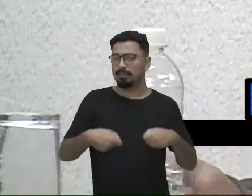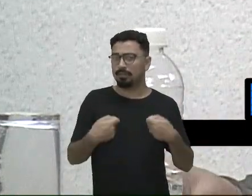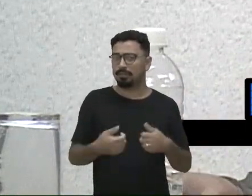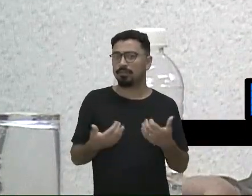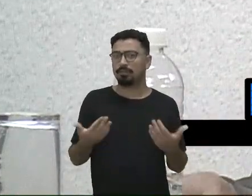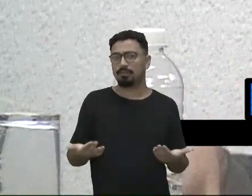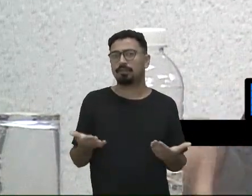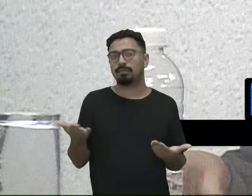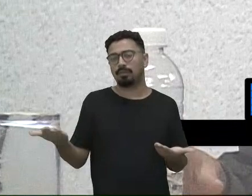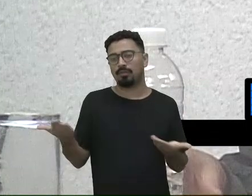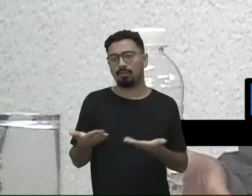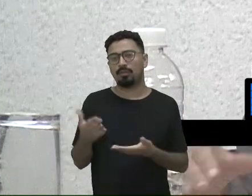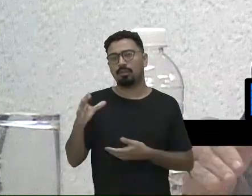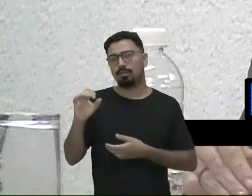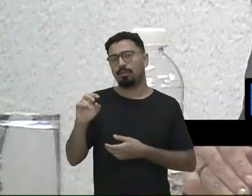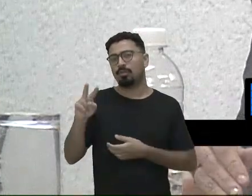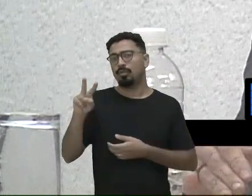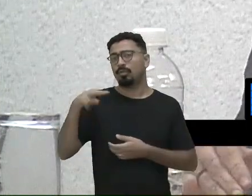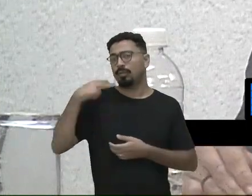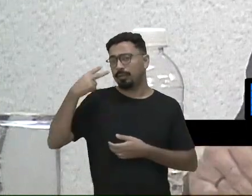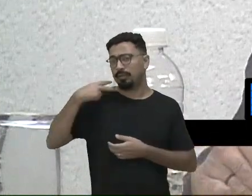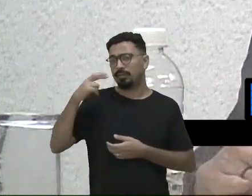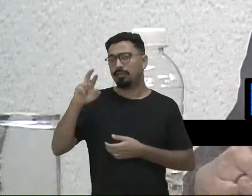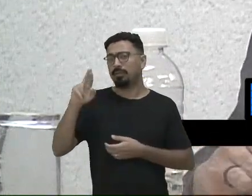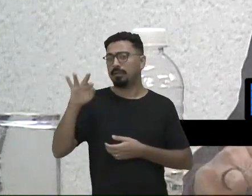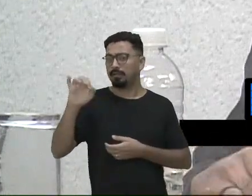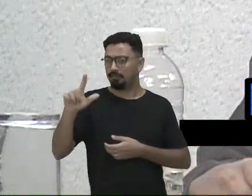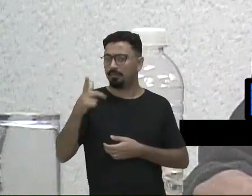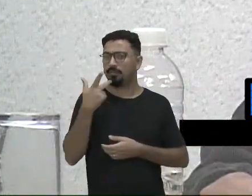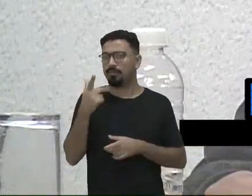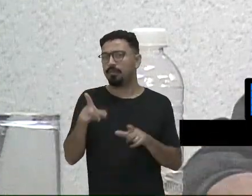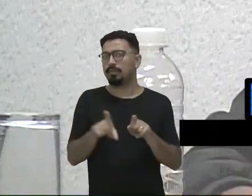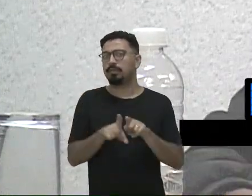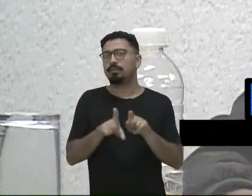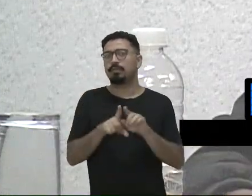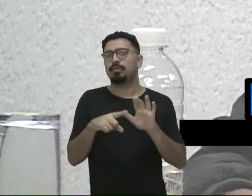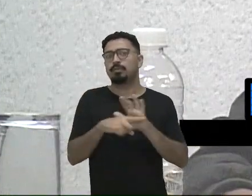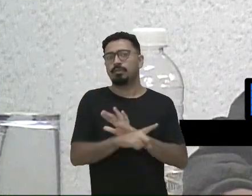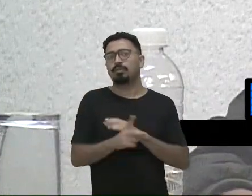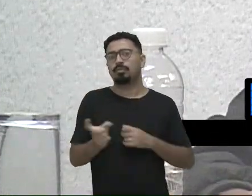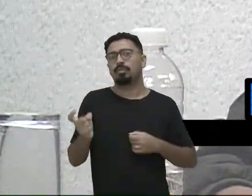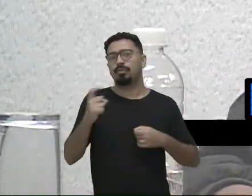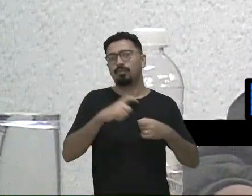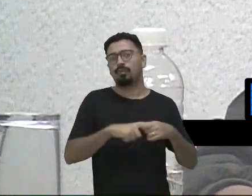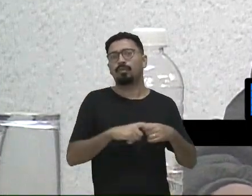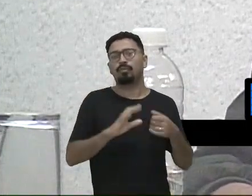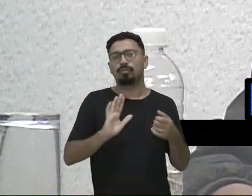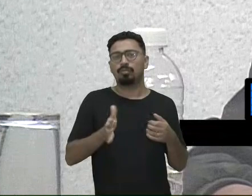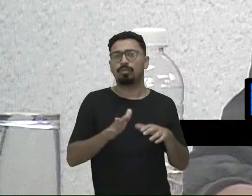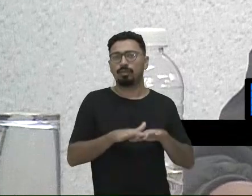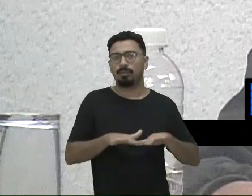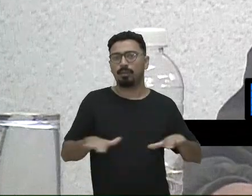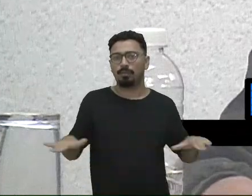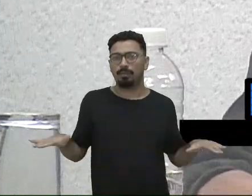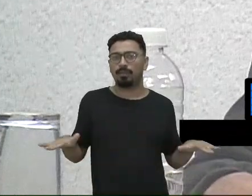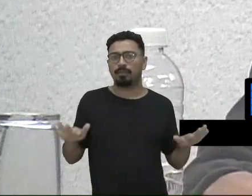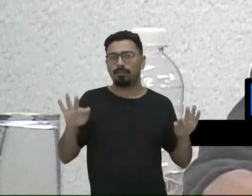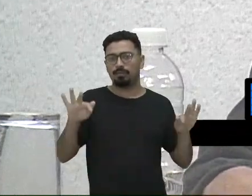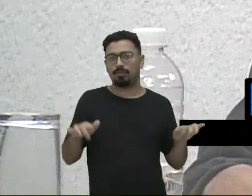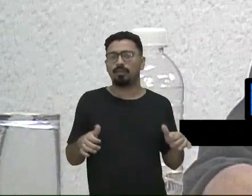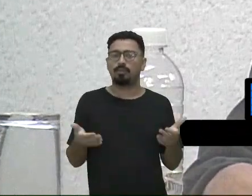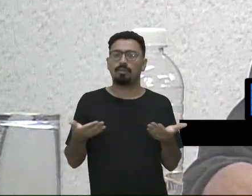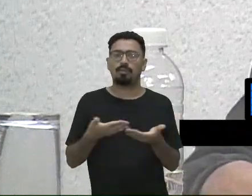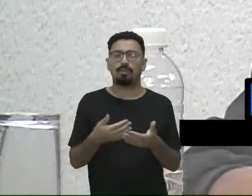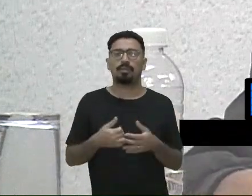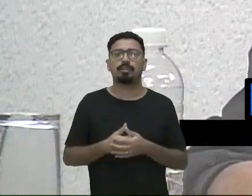nosso co-vereador, Rafael, aqui também fazer seus questionamentos e retorno para a mesa para as considerações finais, para as respostas